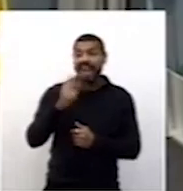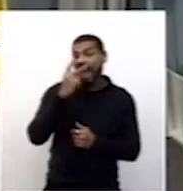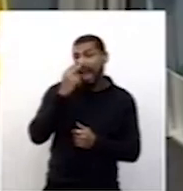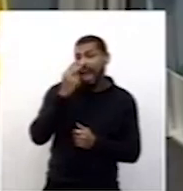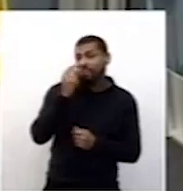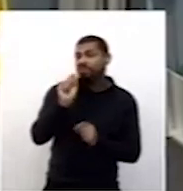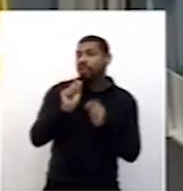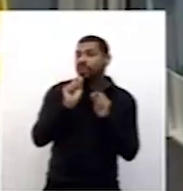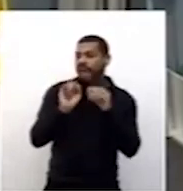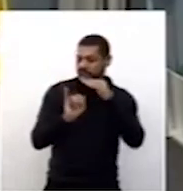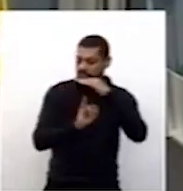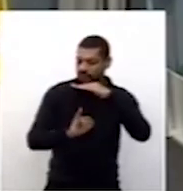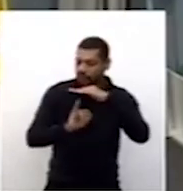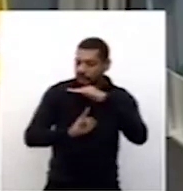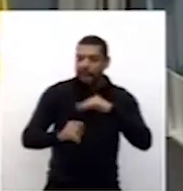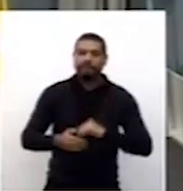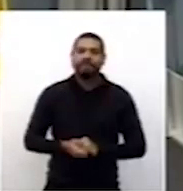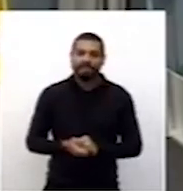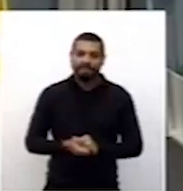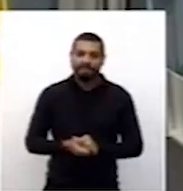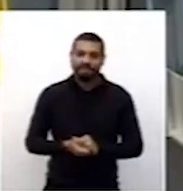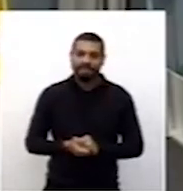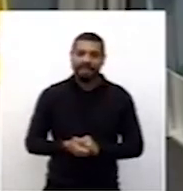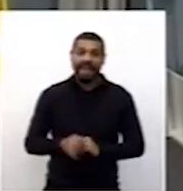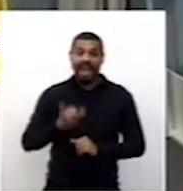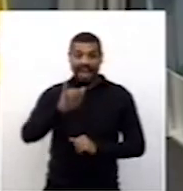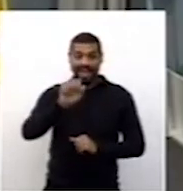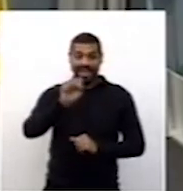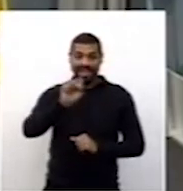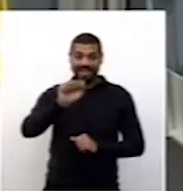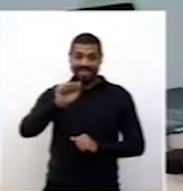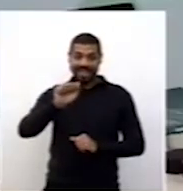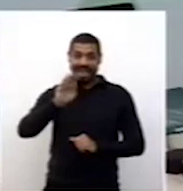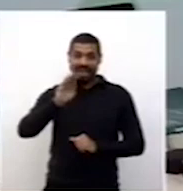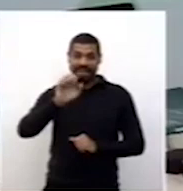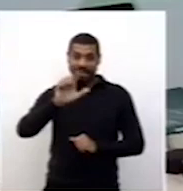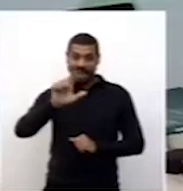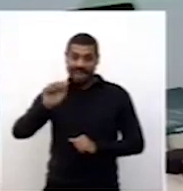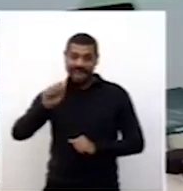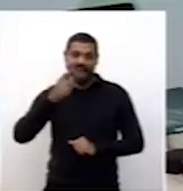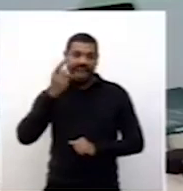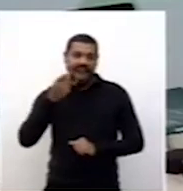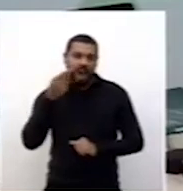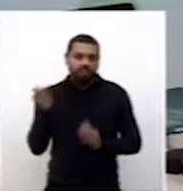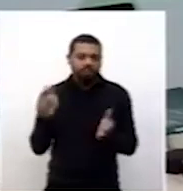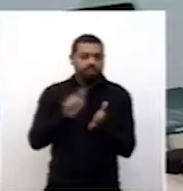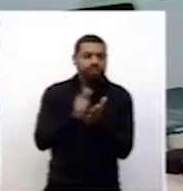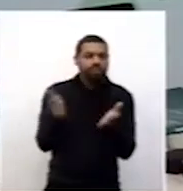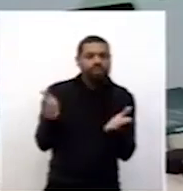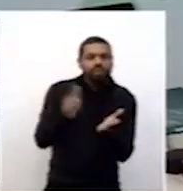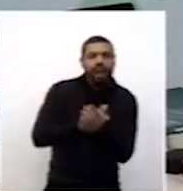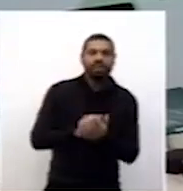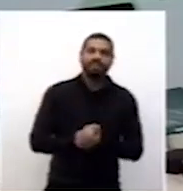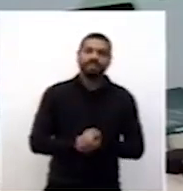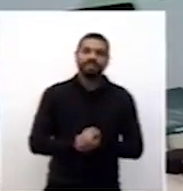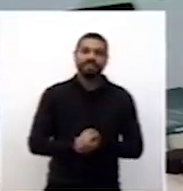informative text. A Isabela, que é um journal. O Carlos, um Google. A Gabriela